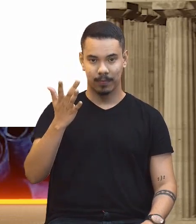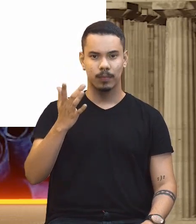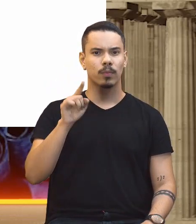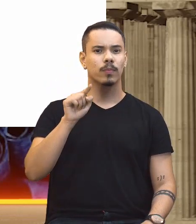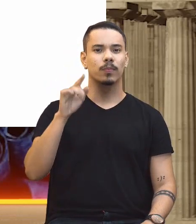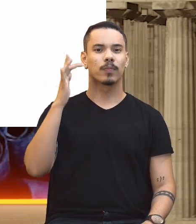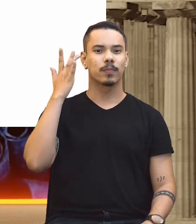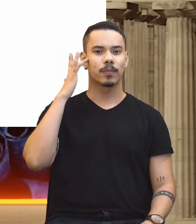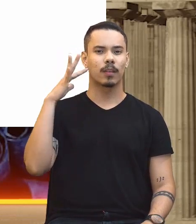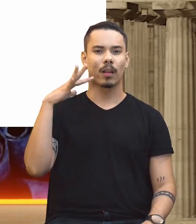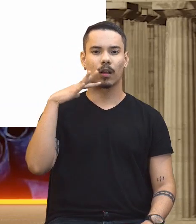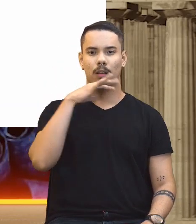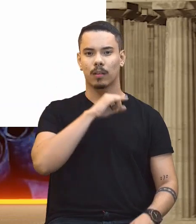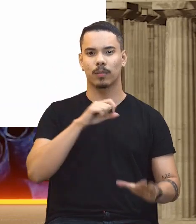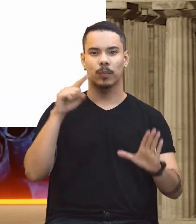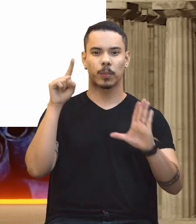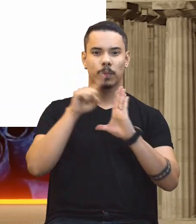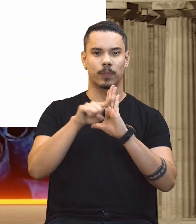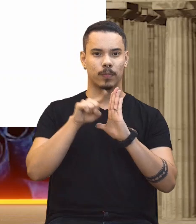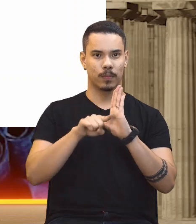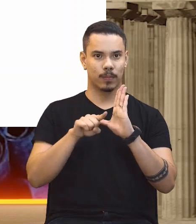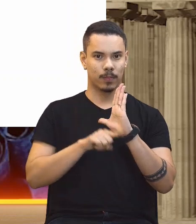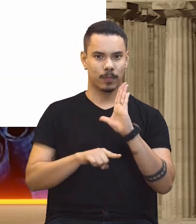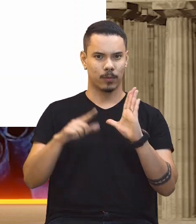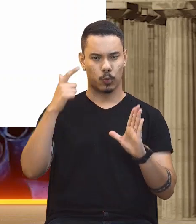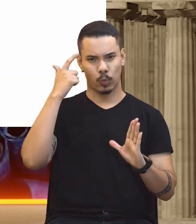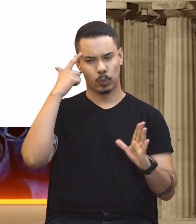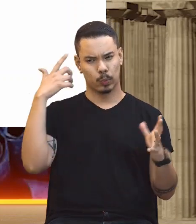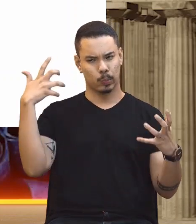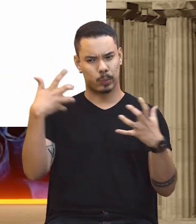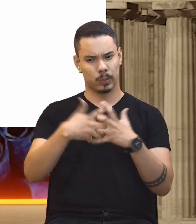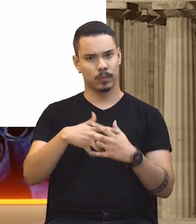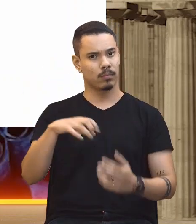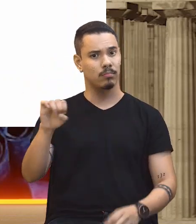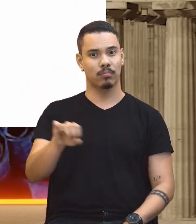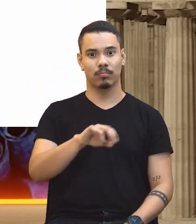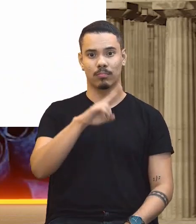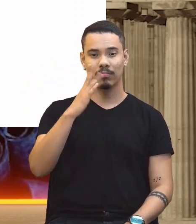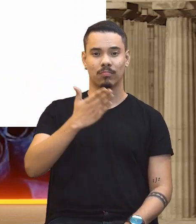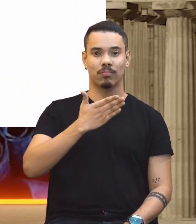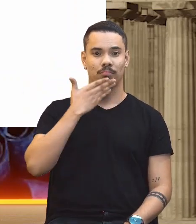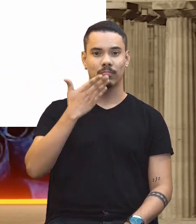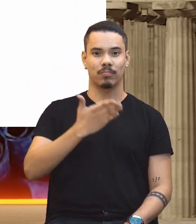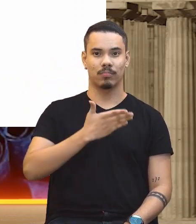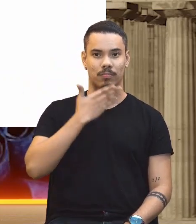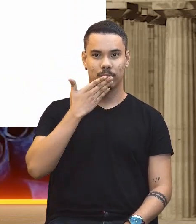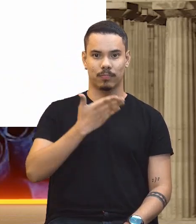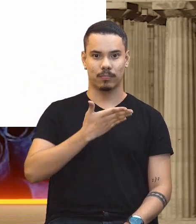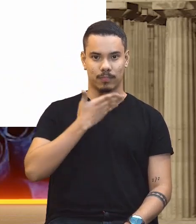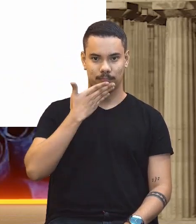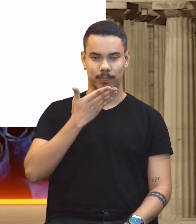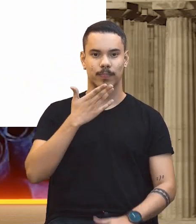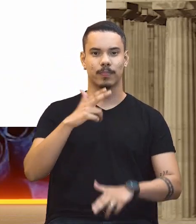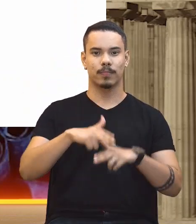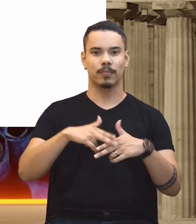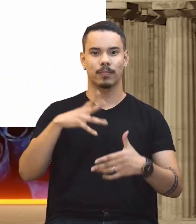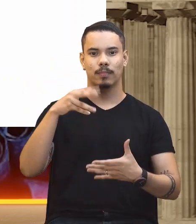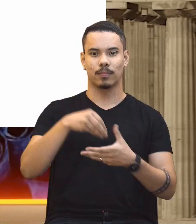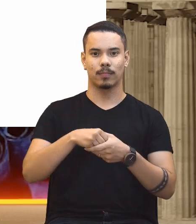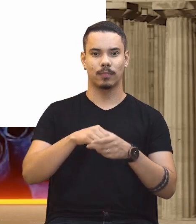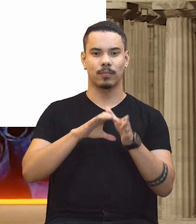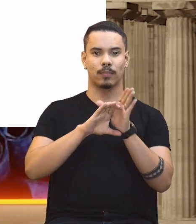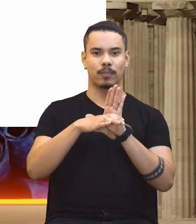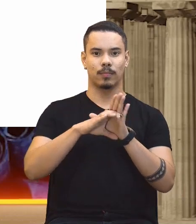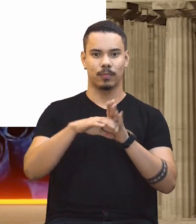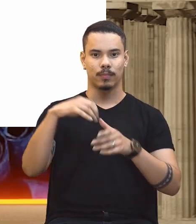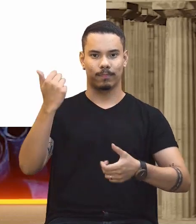acharam dessas questões? Estavam um pouco complexas ou não? Ou acharam fáceis? Então, dentro desses conceitos, pessoal,